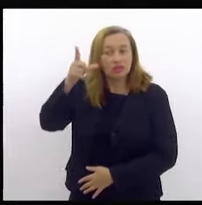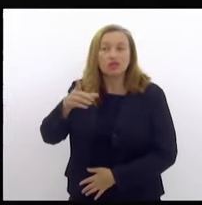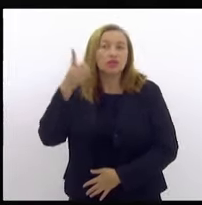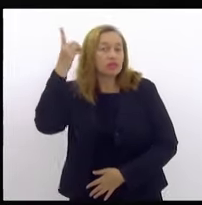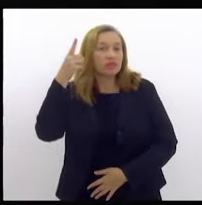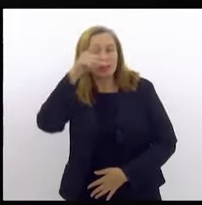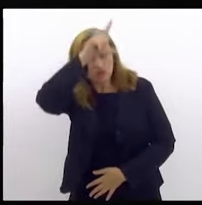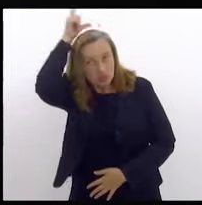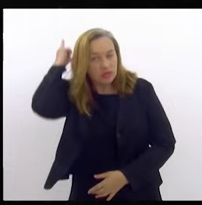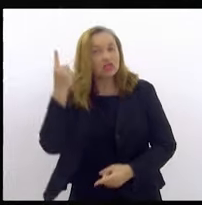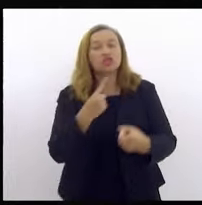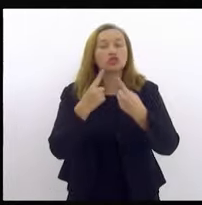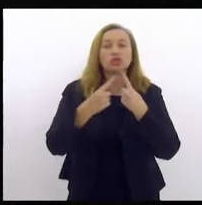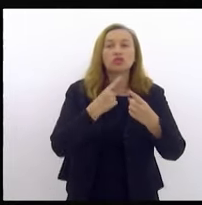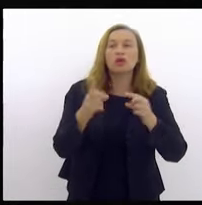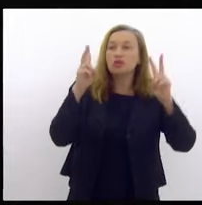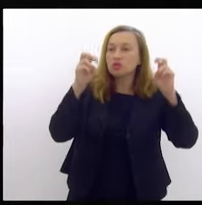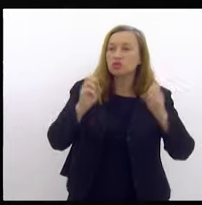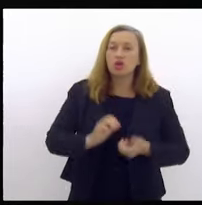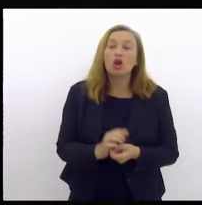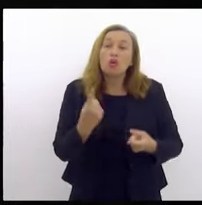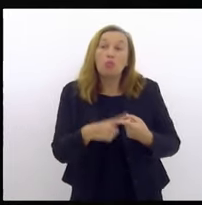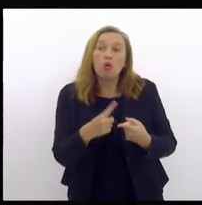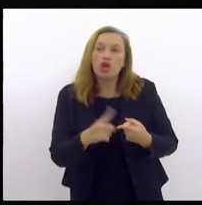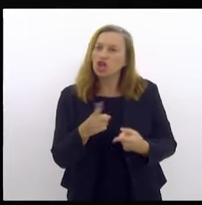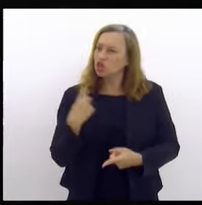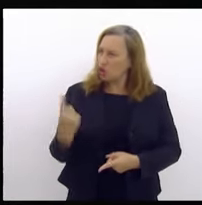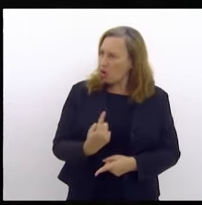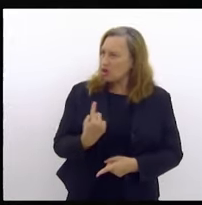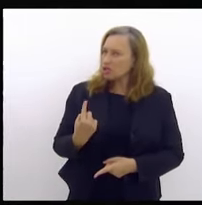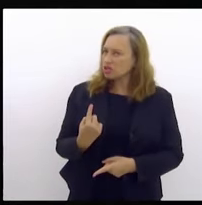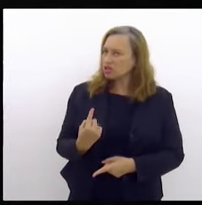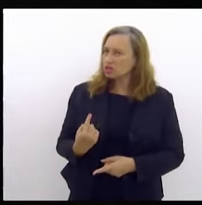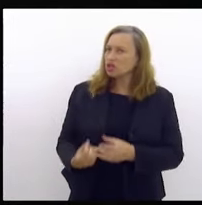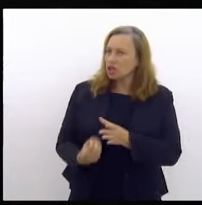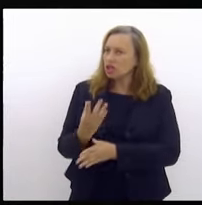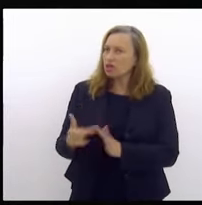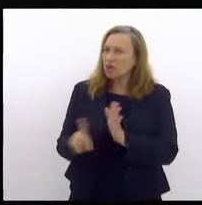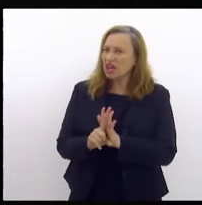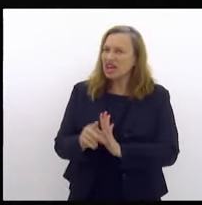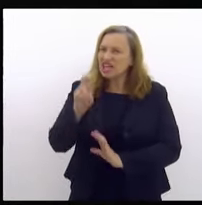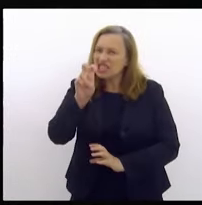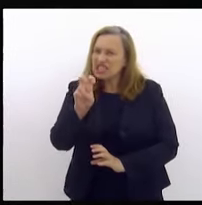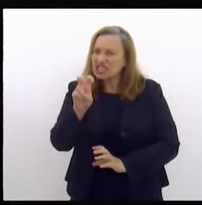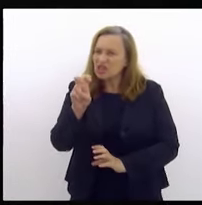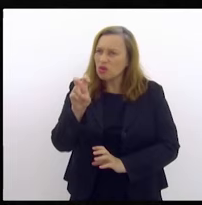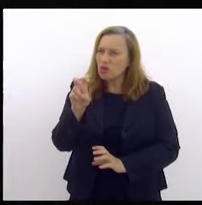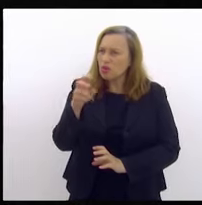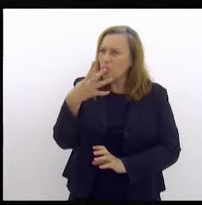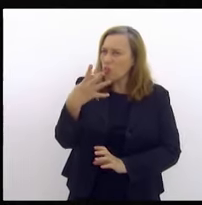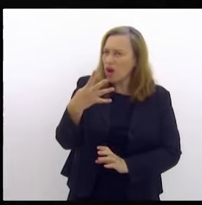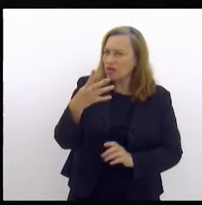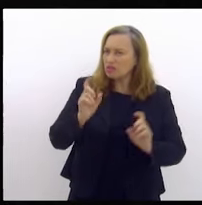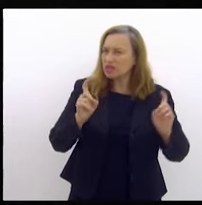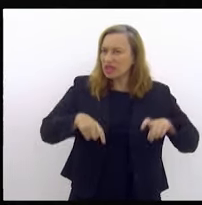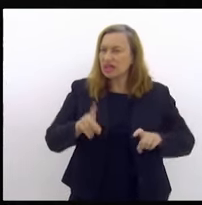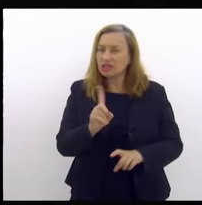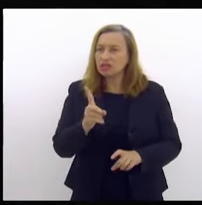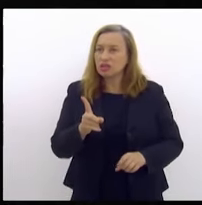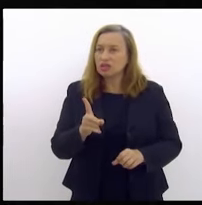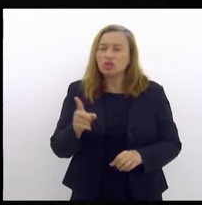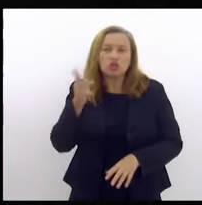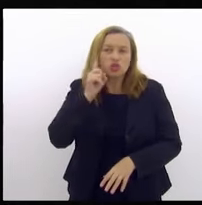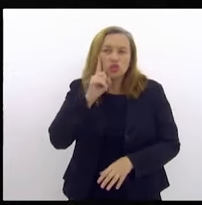deputado Paulo discutiu a matéria está apresentando. Porque nós somos legisladores, não é porque a gente tem 4, 5 mandatos, como o Paulo tem, não, porque nós estamos aqui na casa no dia a